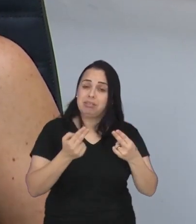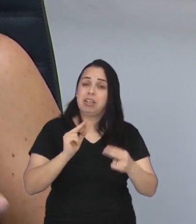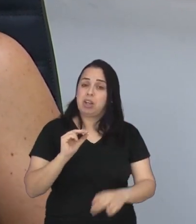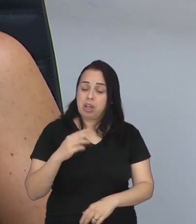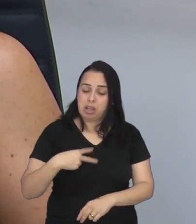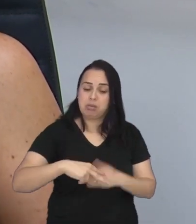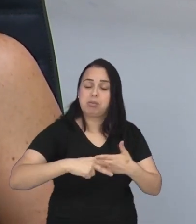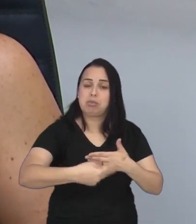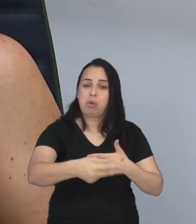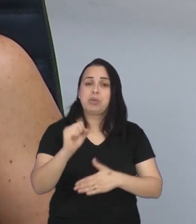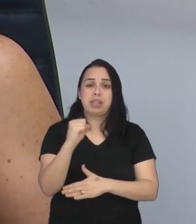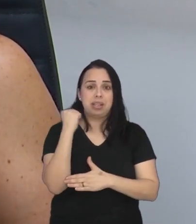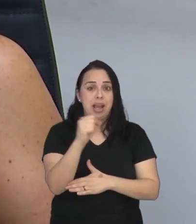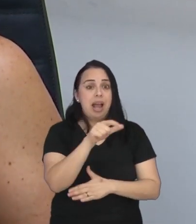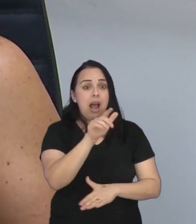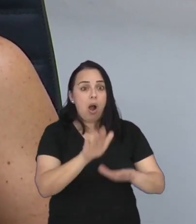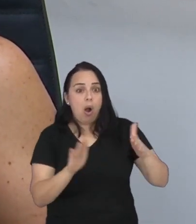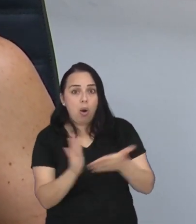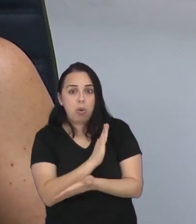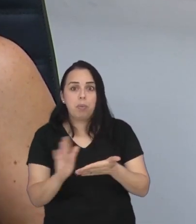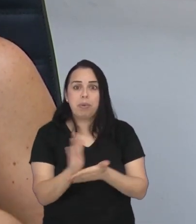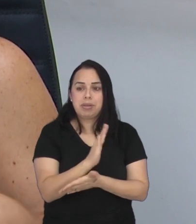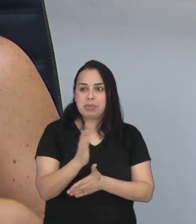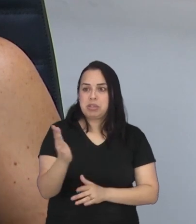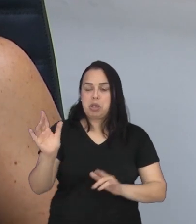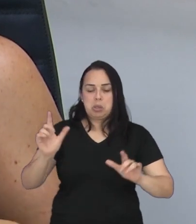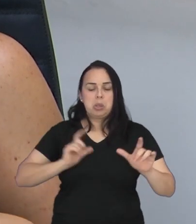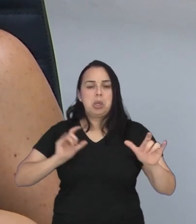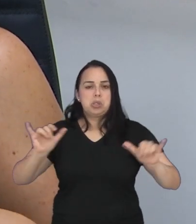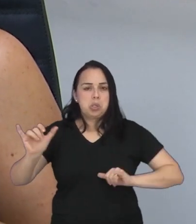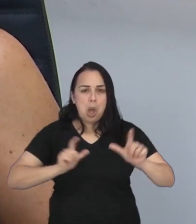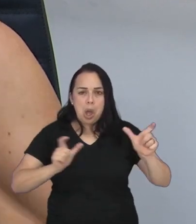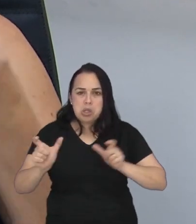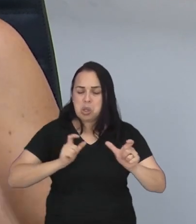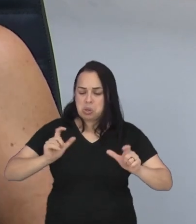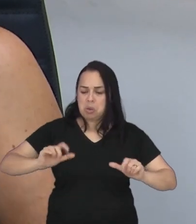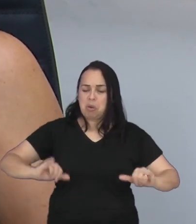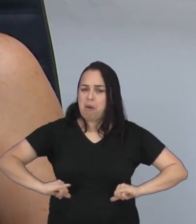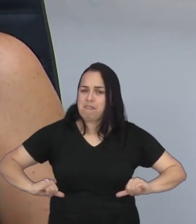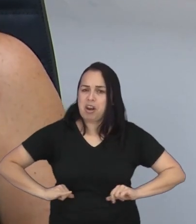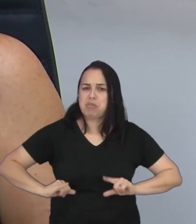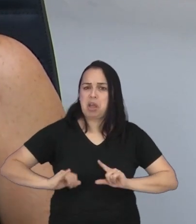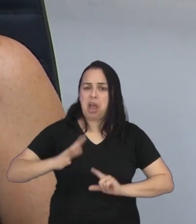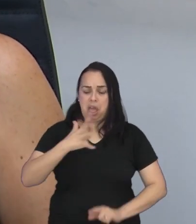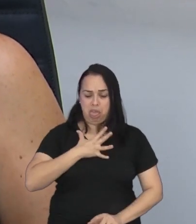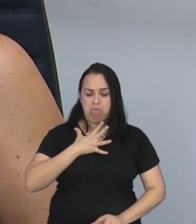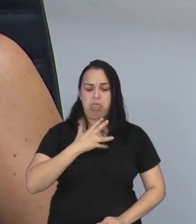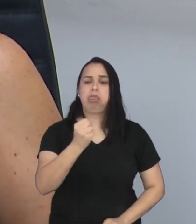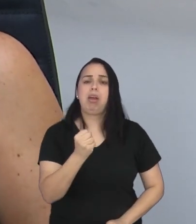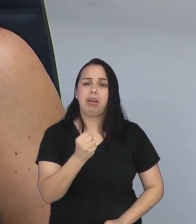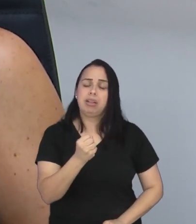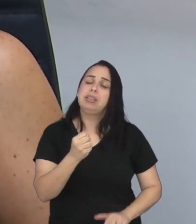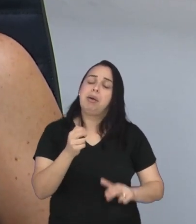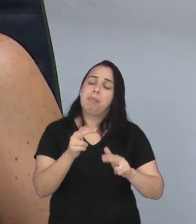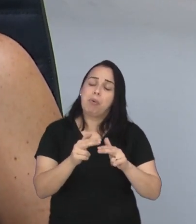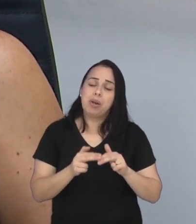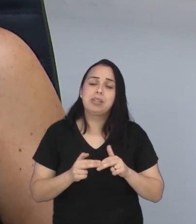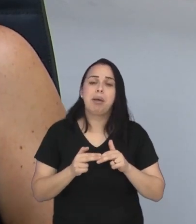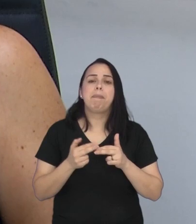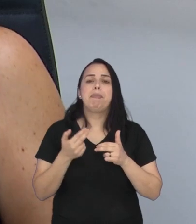que toda essa gama que o texto base traz, a gente poder trabalhar isso num nível pessoal, eclesial e também